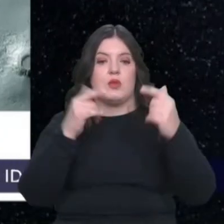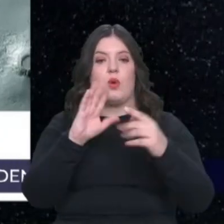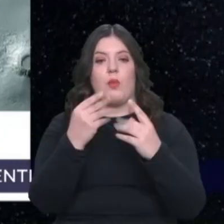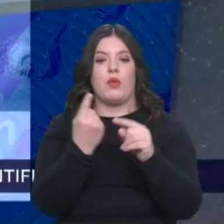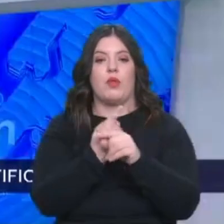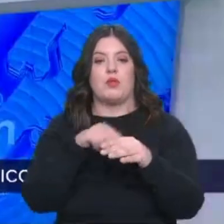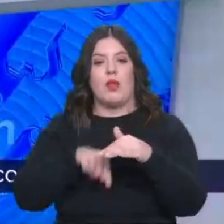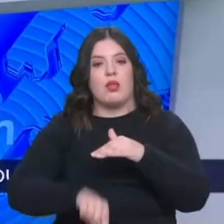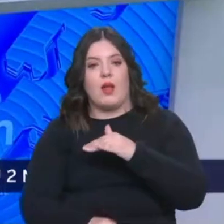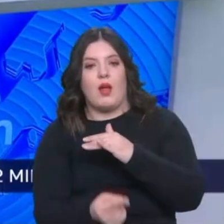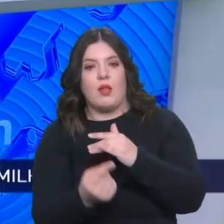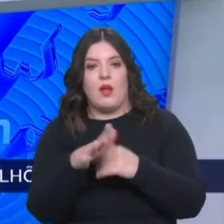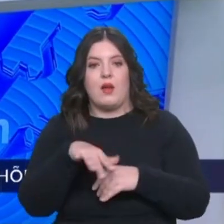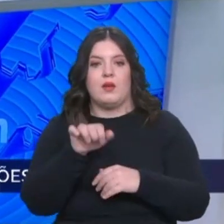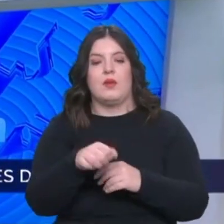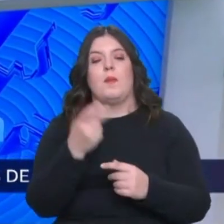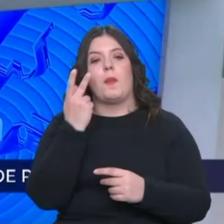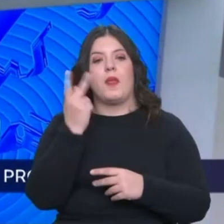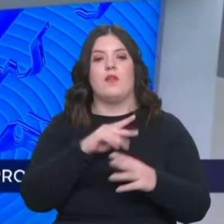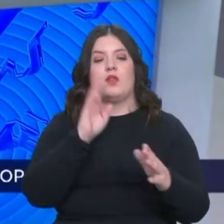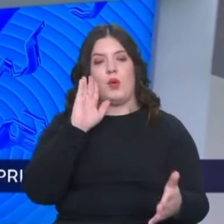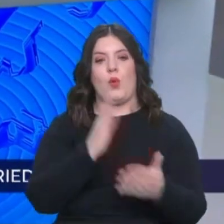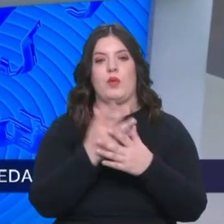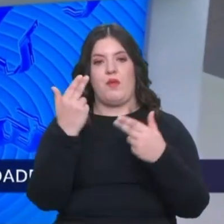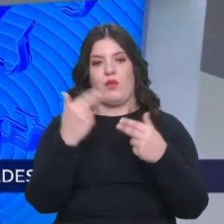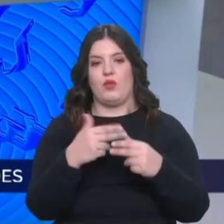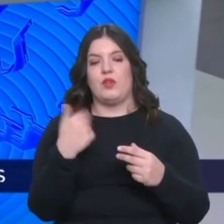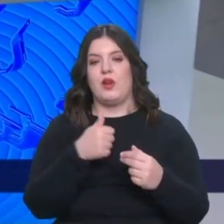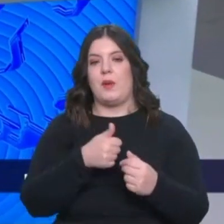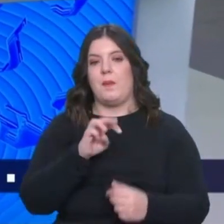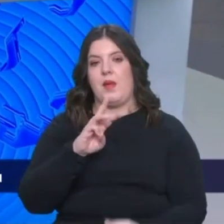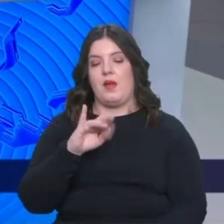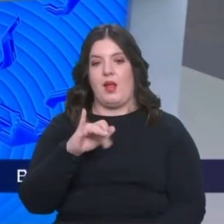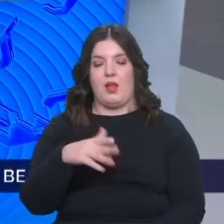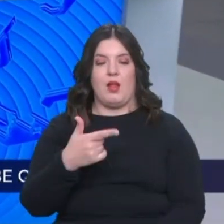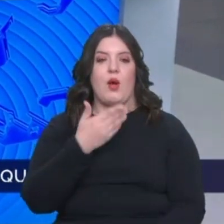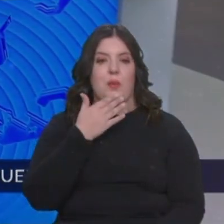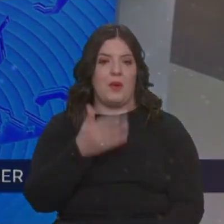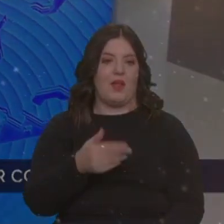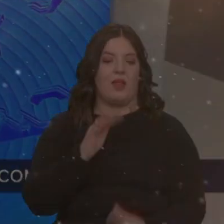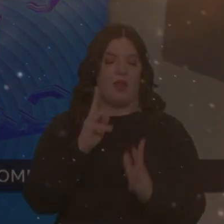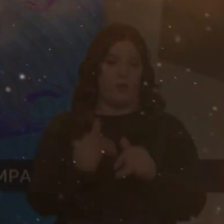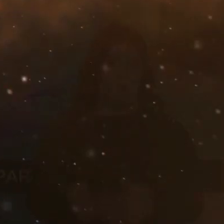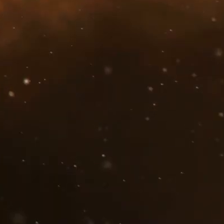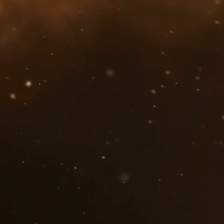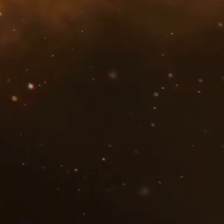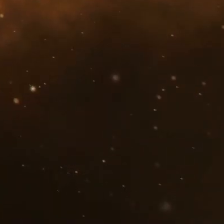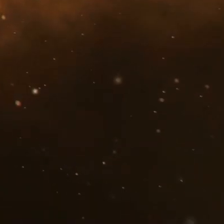enterrada nestas zonas. Está feita a viagem pela última fronteira. Miguel Gonçalves, muito obrigado. Obrigado, e até à próxima. José.